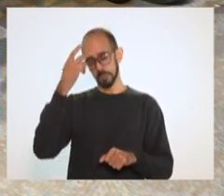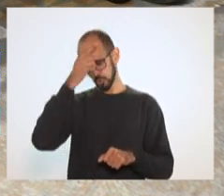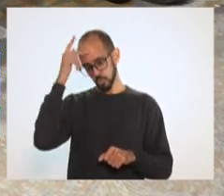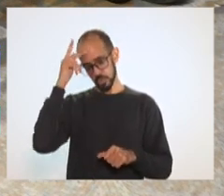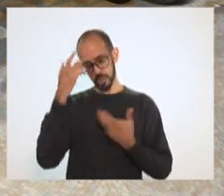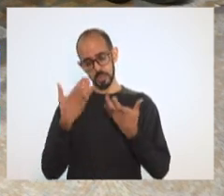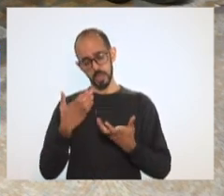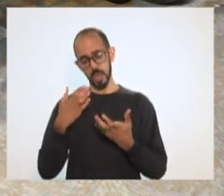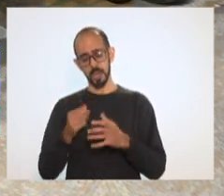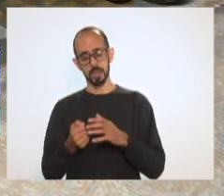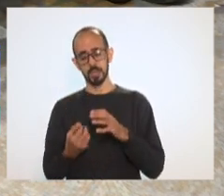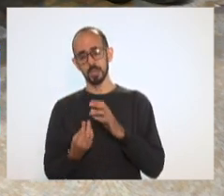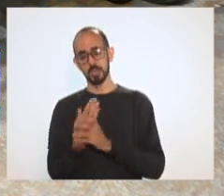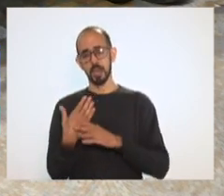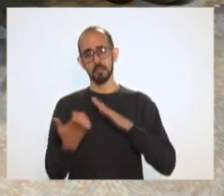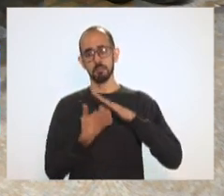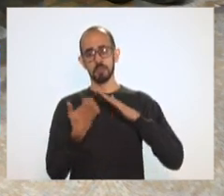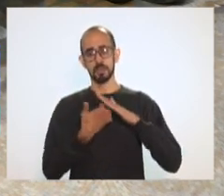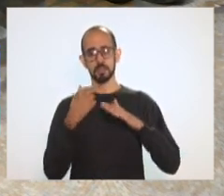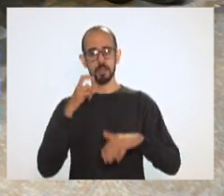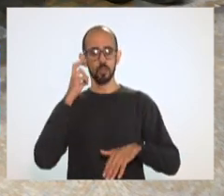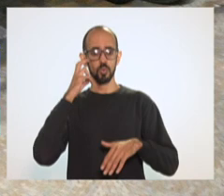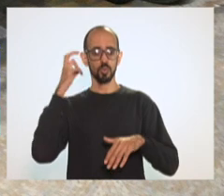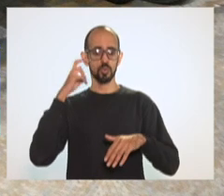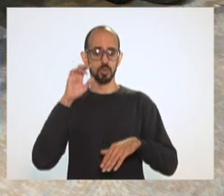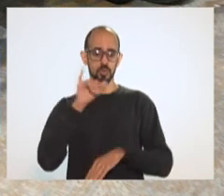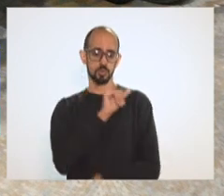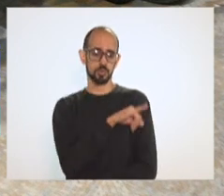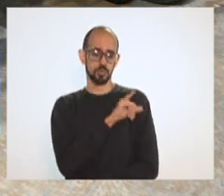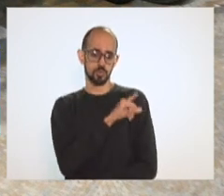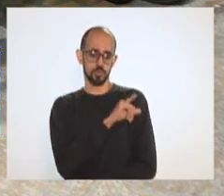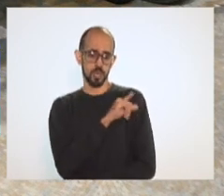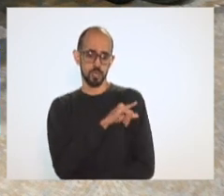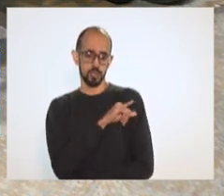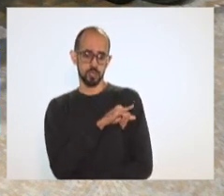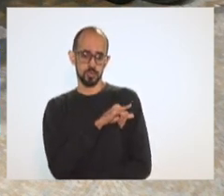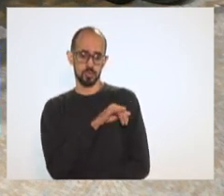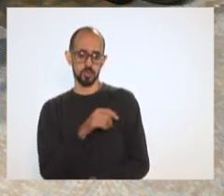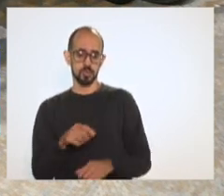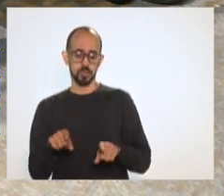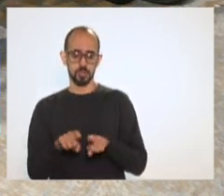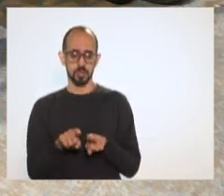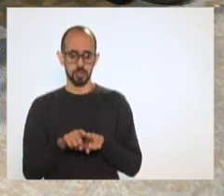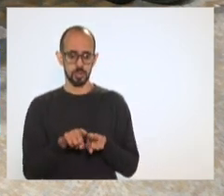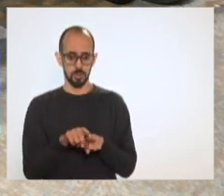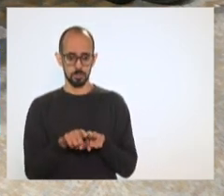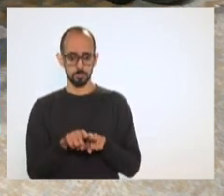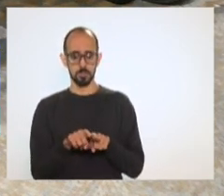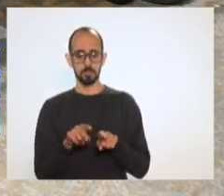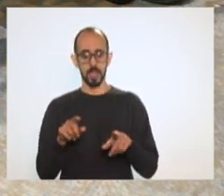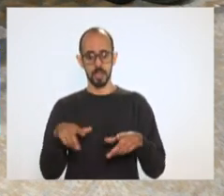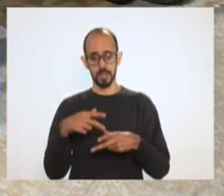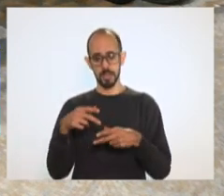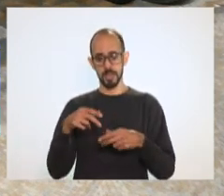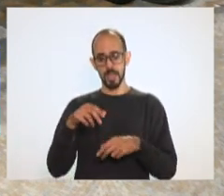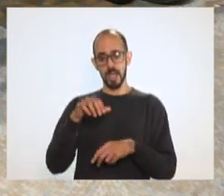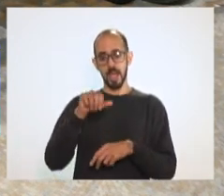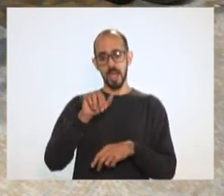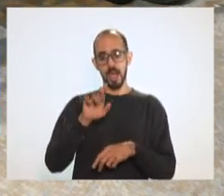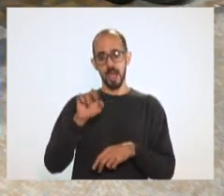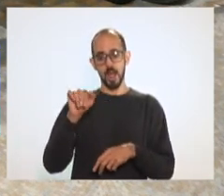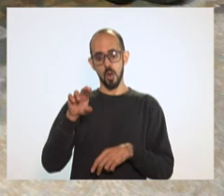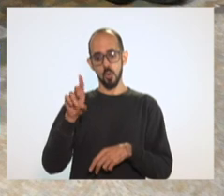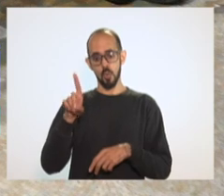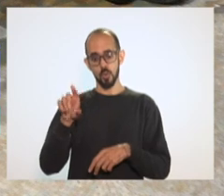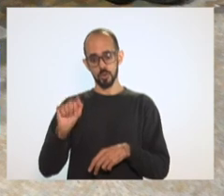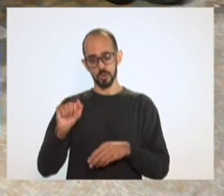Janeiro aproveitar o ensejo e rogar que a ruda que lhe dei de presente agora possa purificar as energias e pedir novamente quando